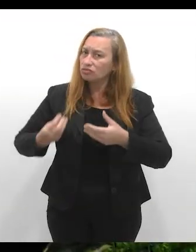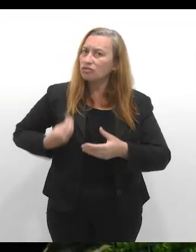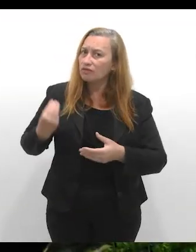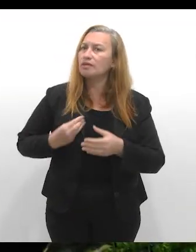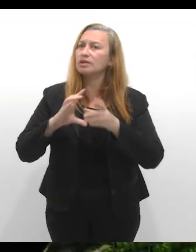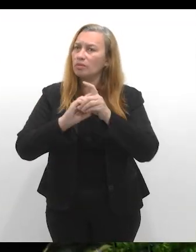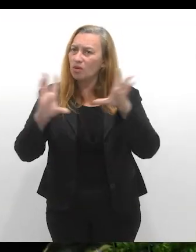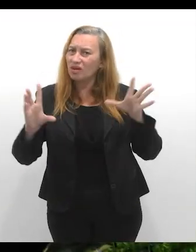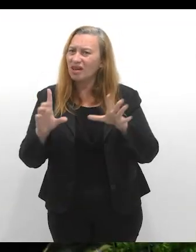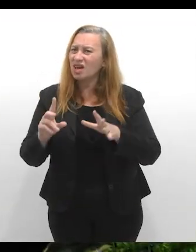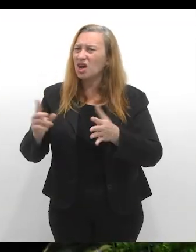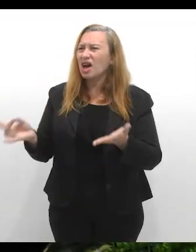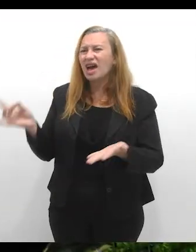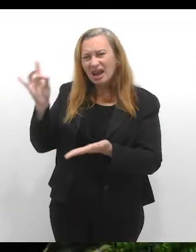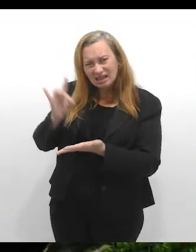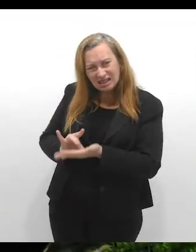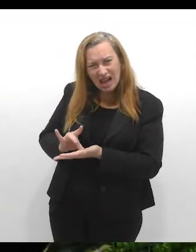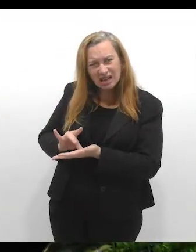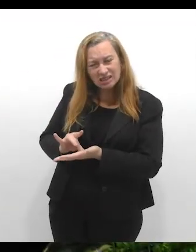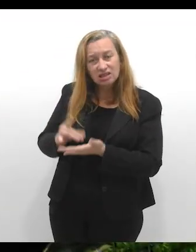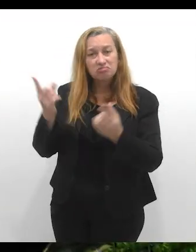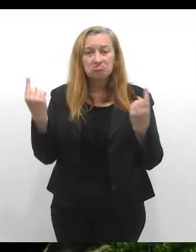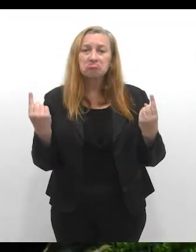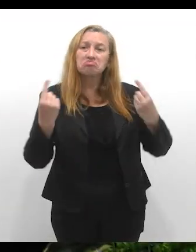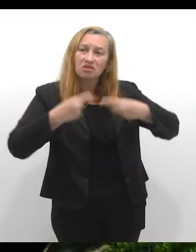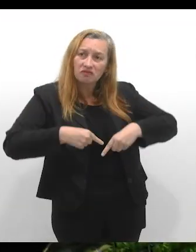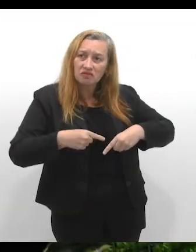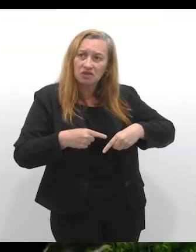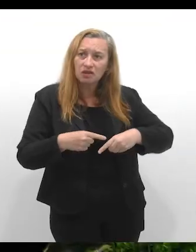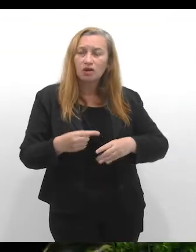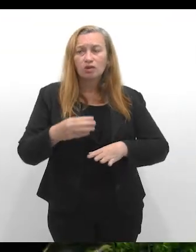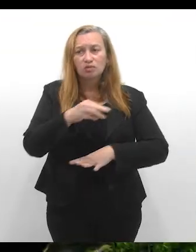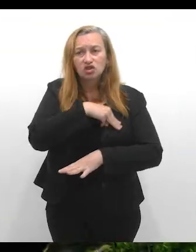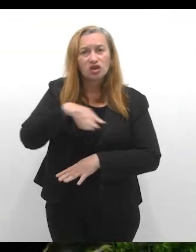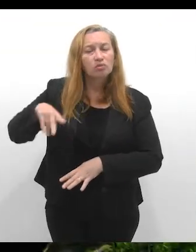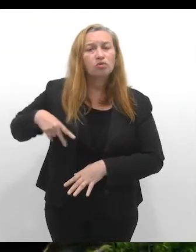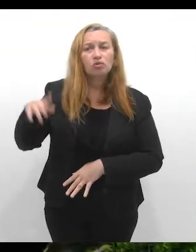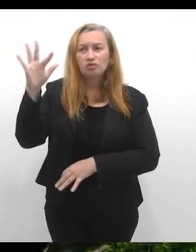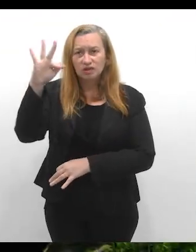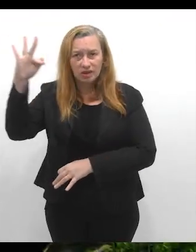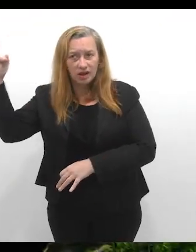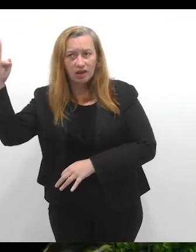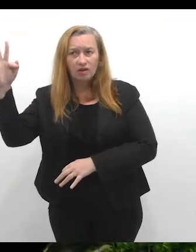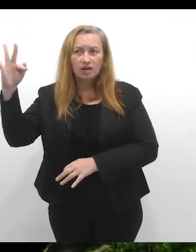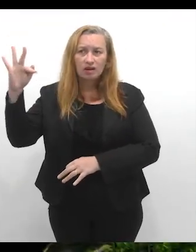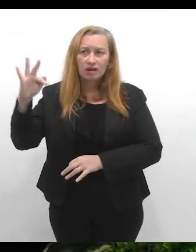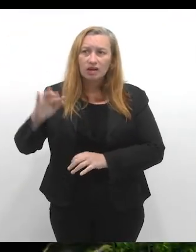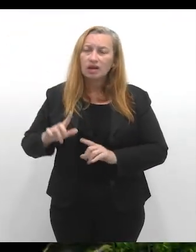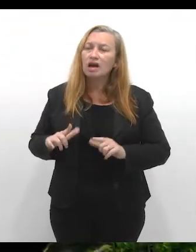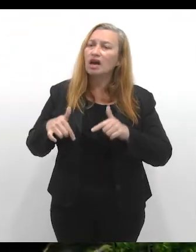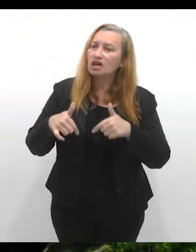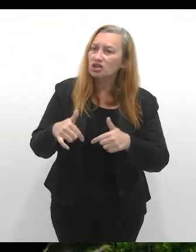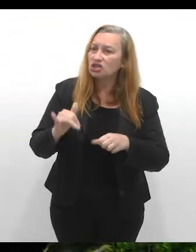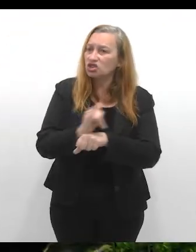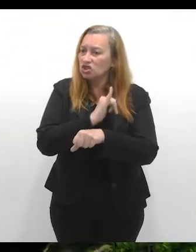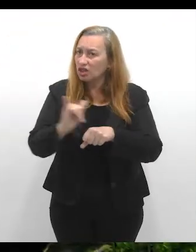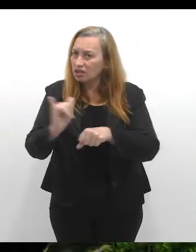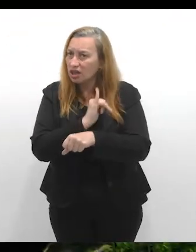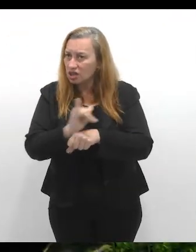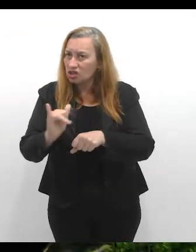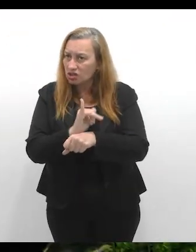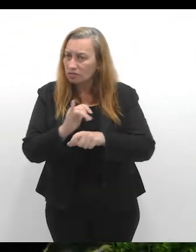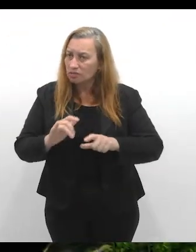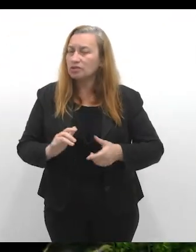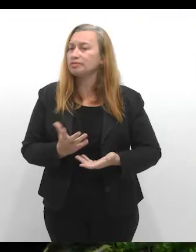vivemos numa democracia e isso ainda é uma realidade e que desafia, por exemplo, o Ministério Público Federal a tomar e